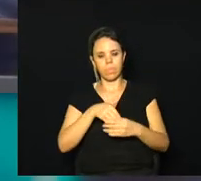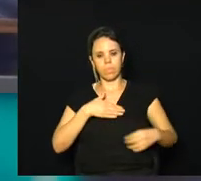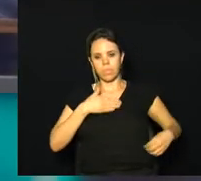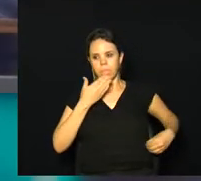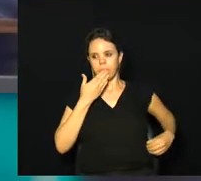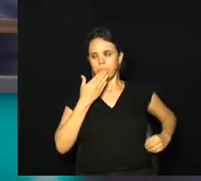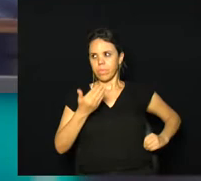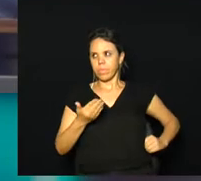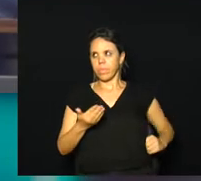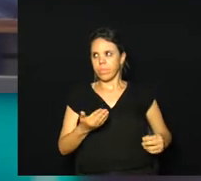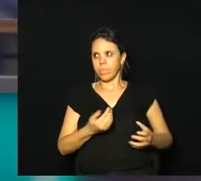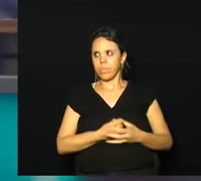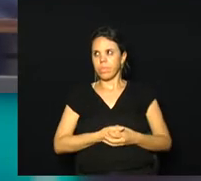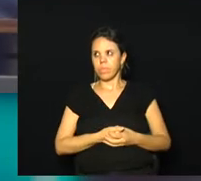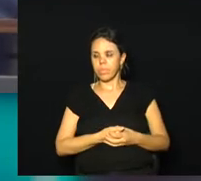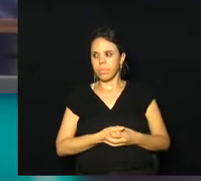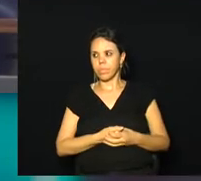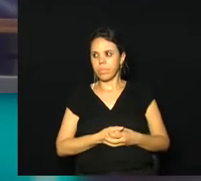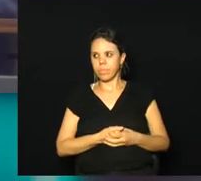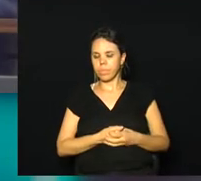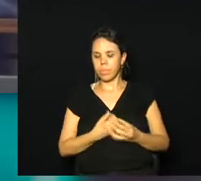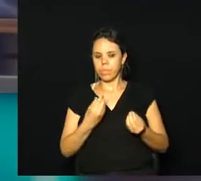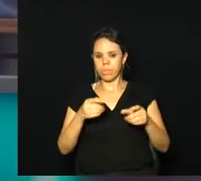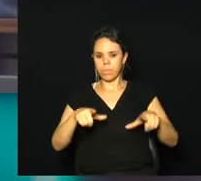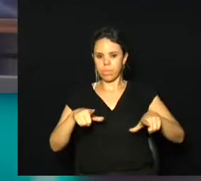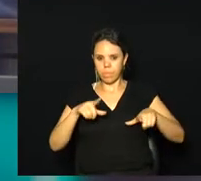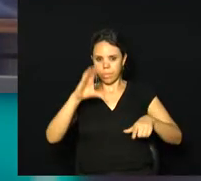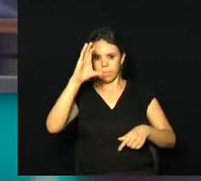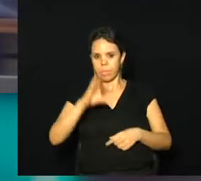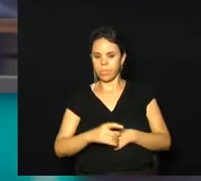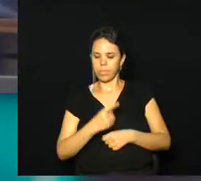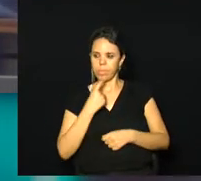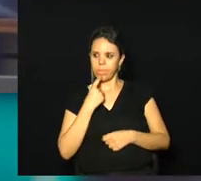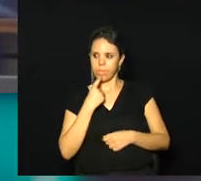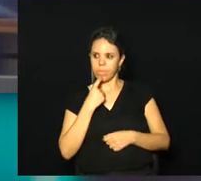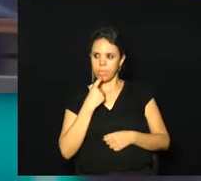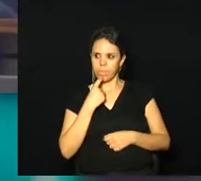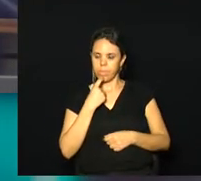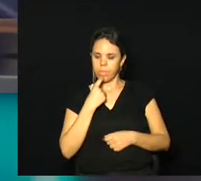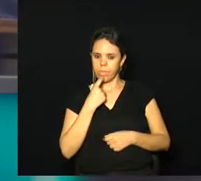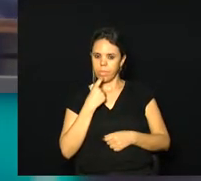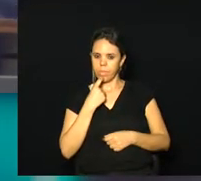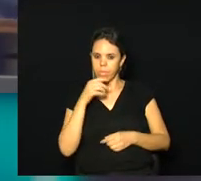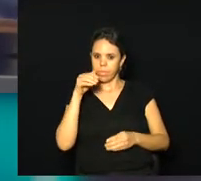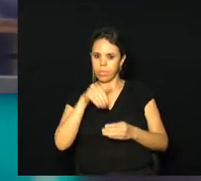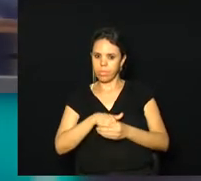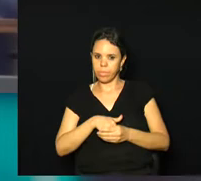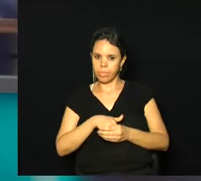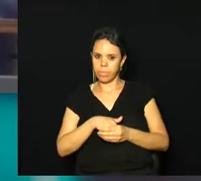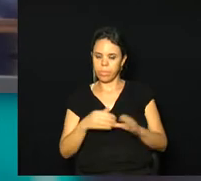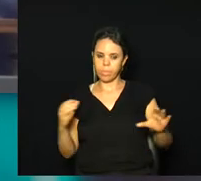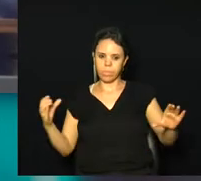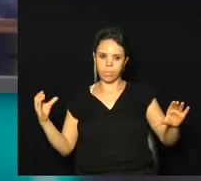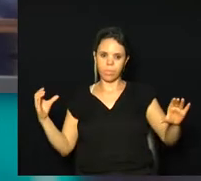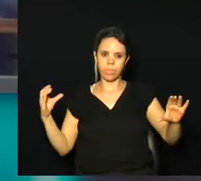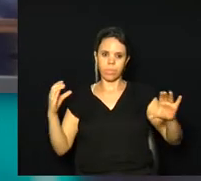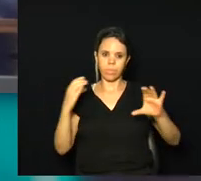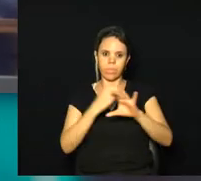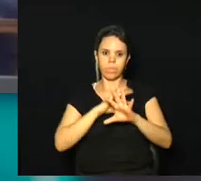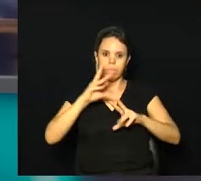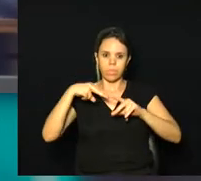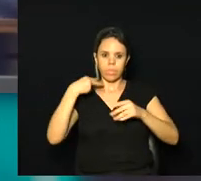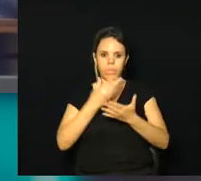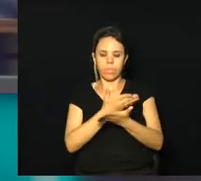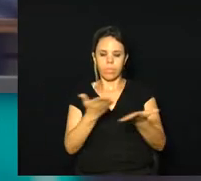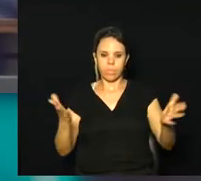pedido para lhe dar esse título de cidadão campineiro, e a votação foi unânime. Todos os